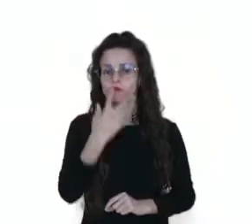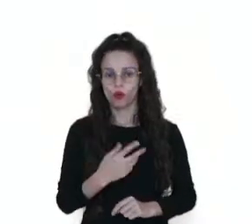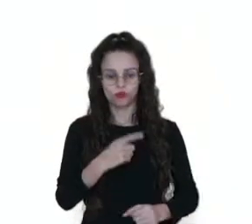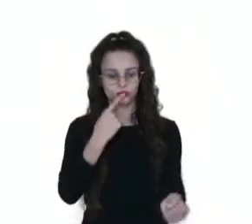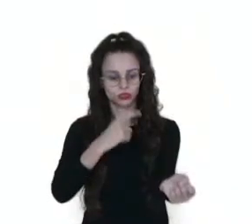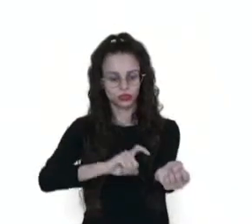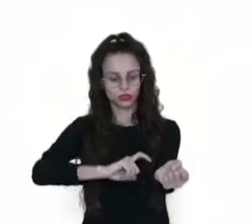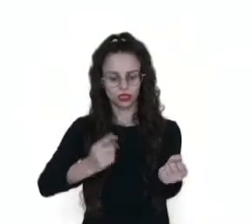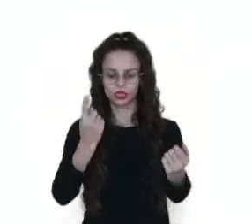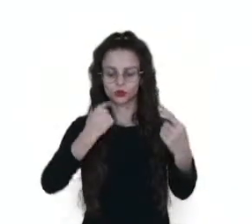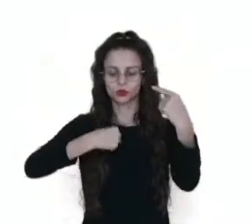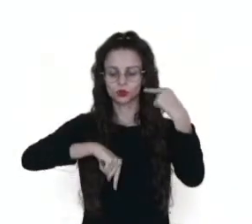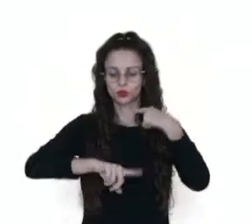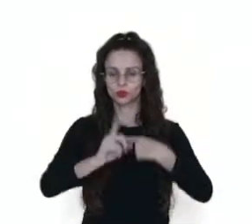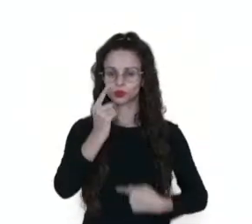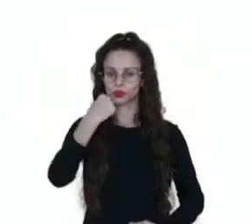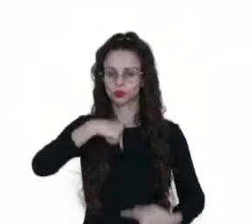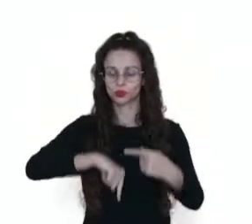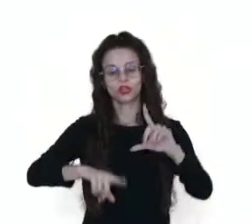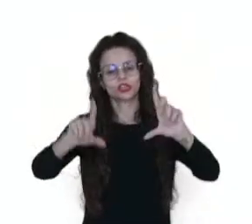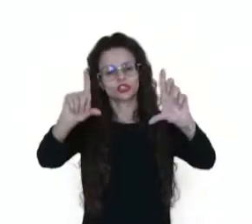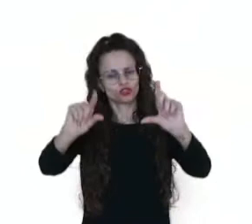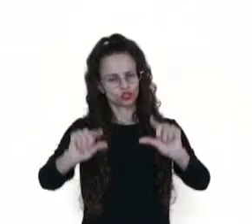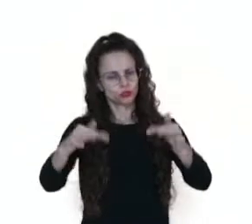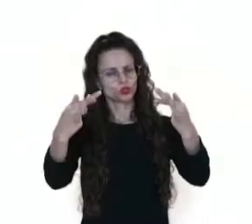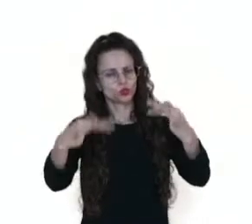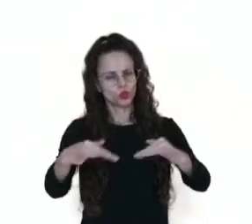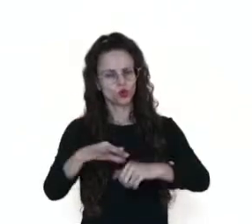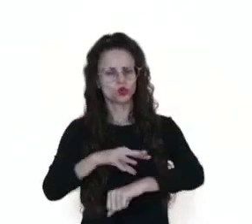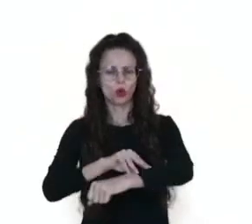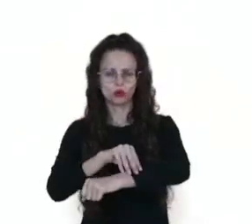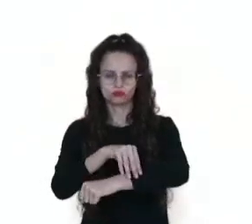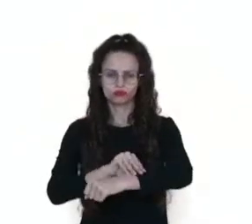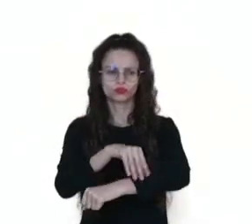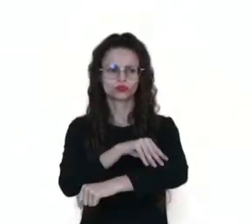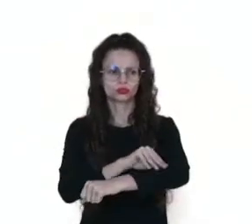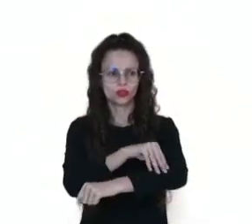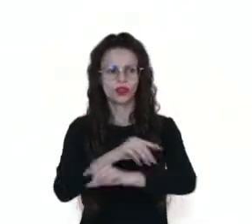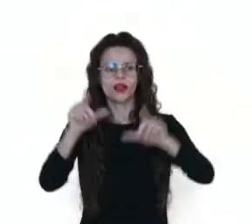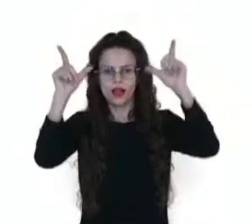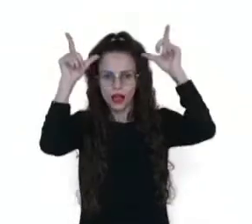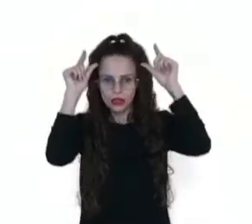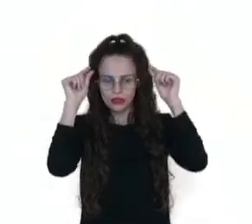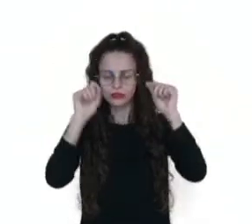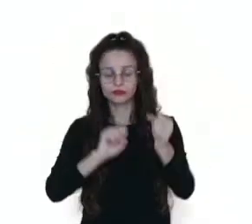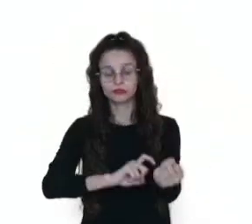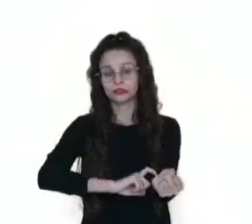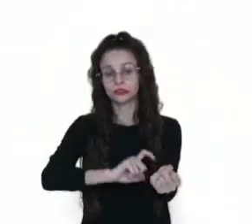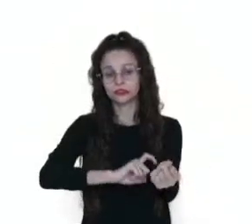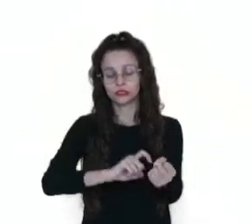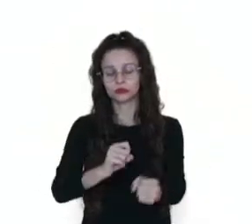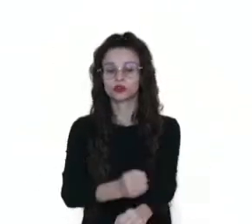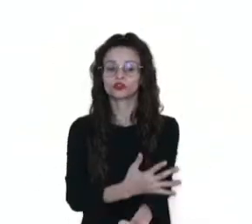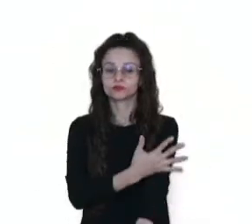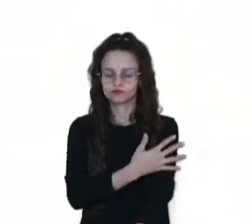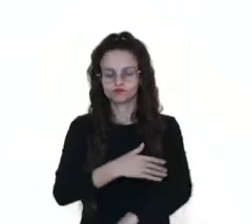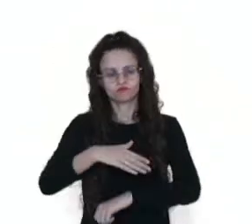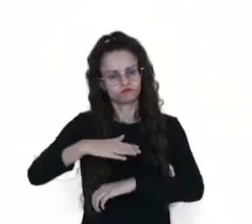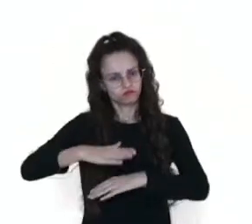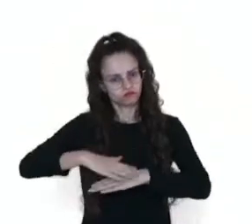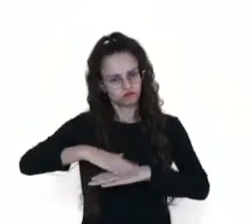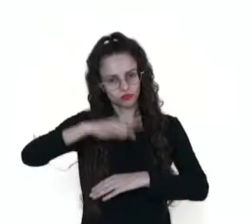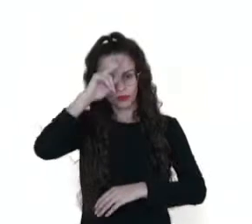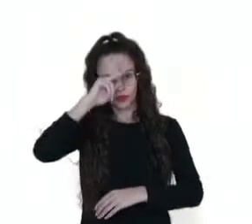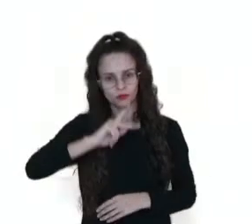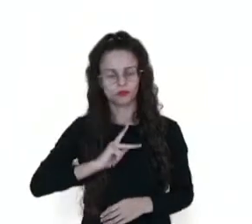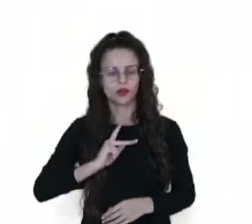circulação sanguínea, diminui as dores musculares, alivia tensões emocionais. A aplicação da automassagem depende